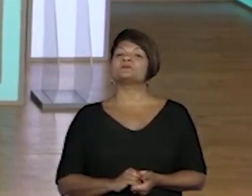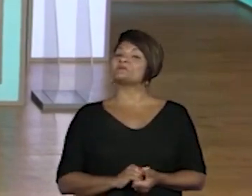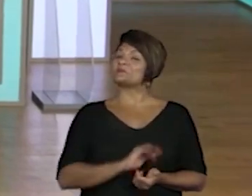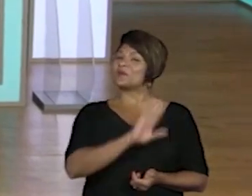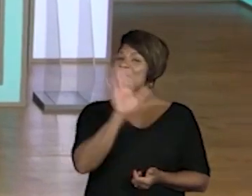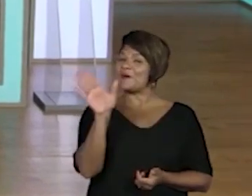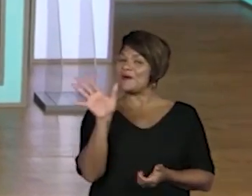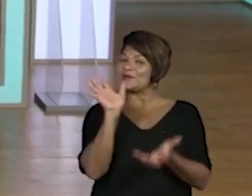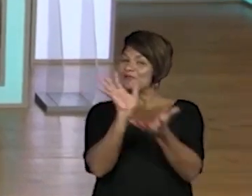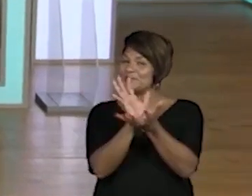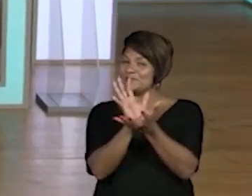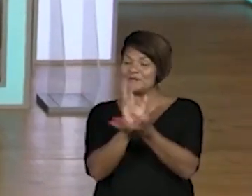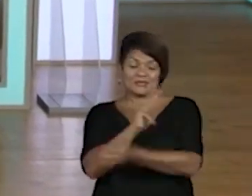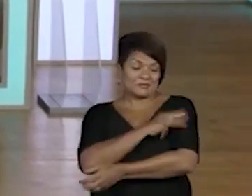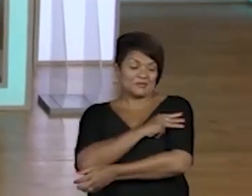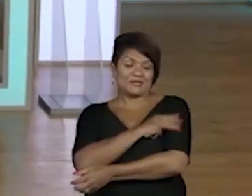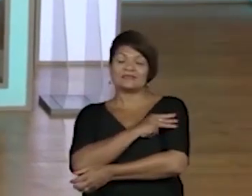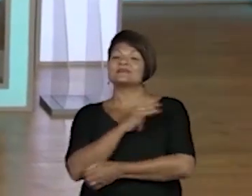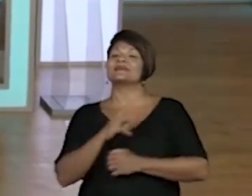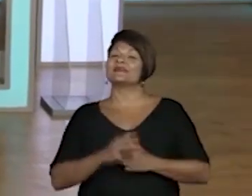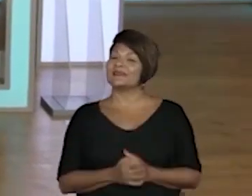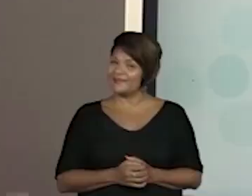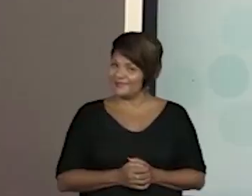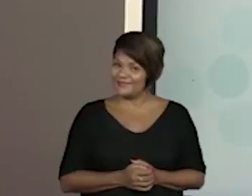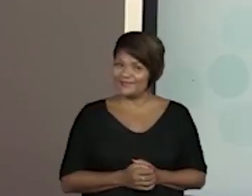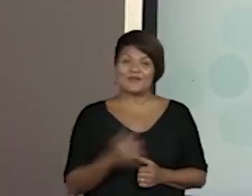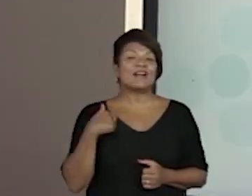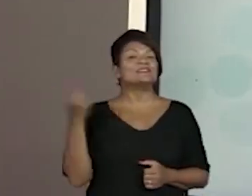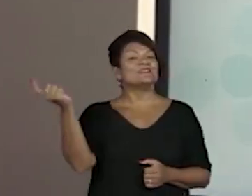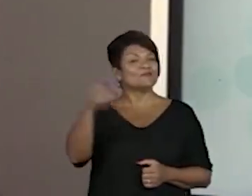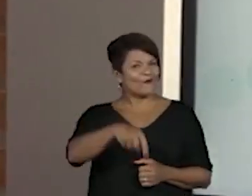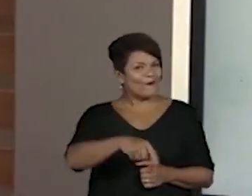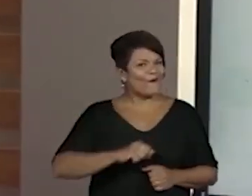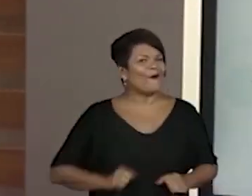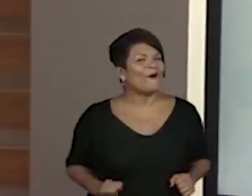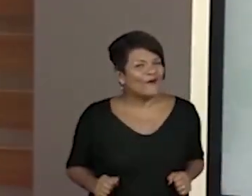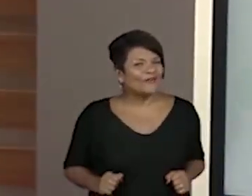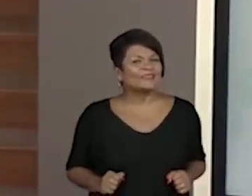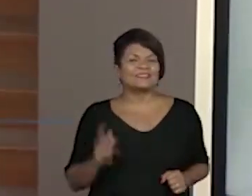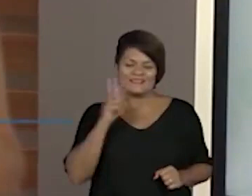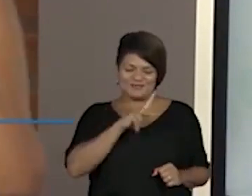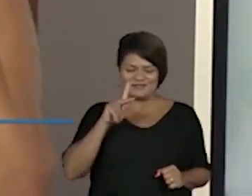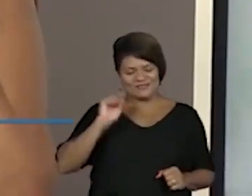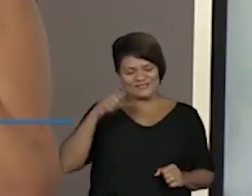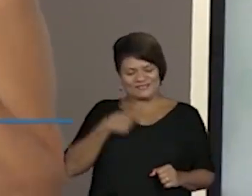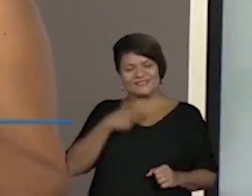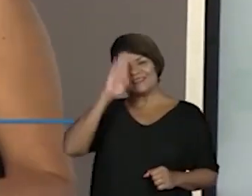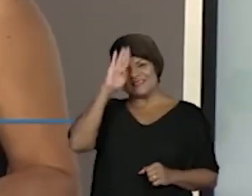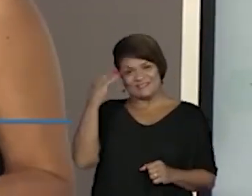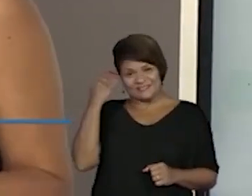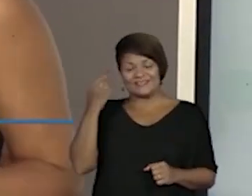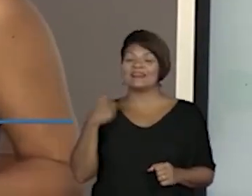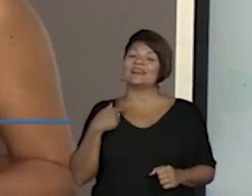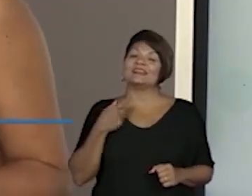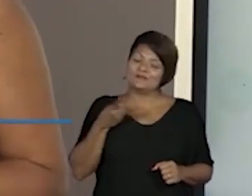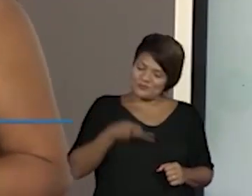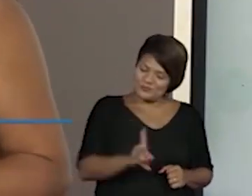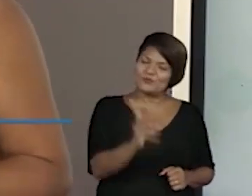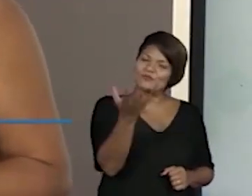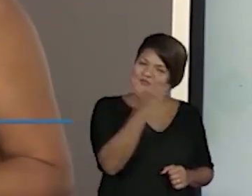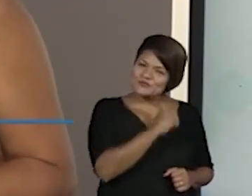Oi, turminha do terceiro, estamos de volta, professora Regiane. A gente vai continuar nossa aula